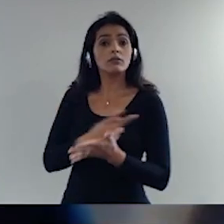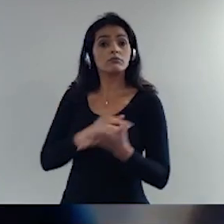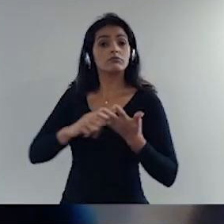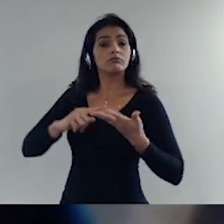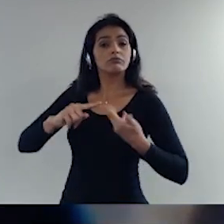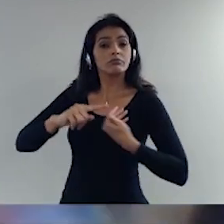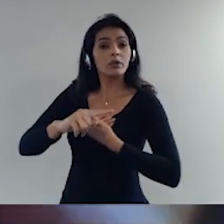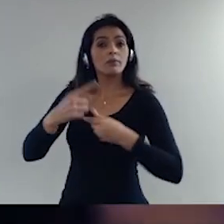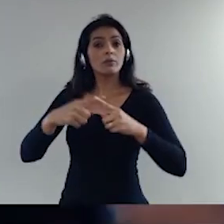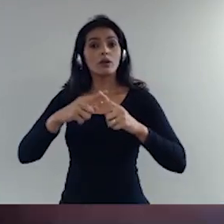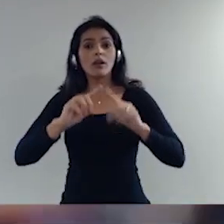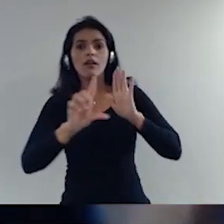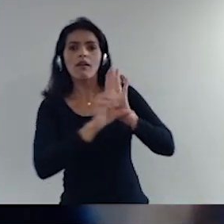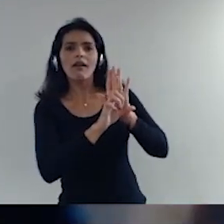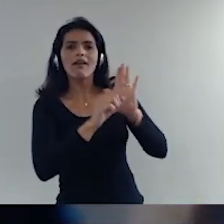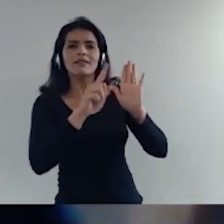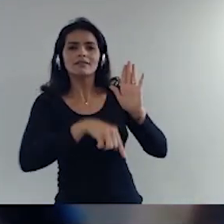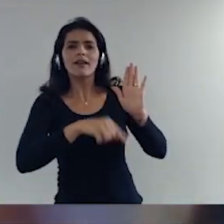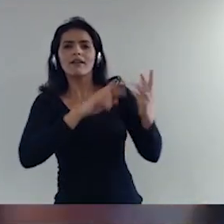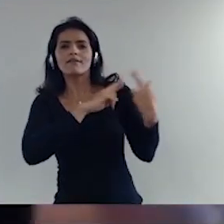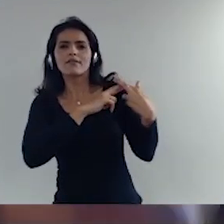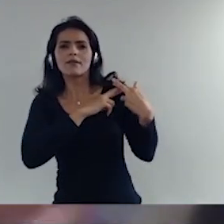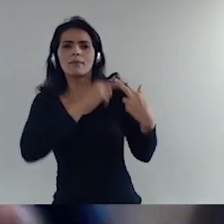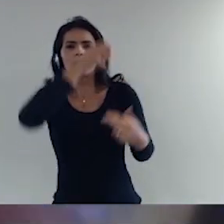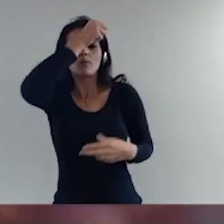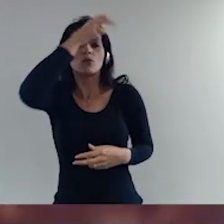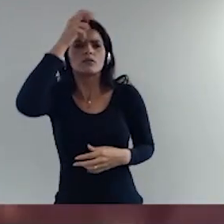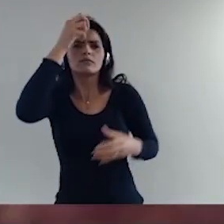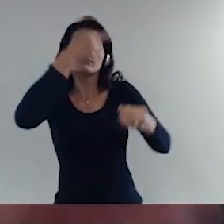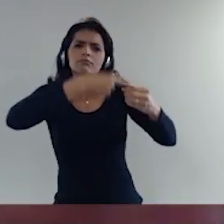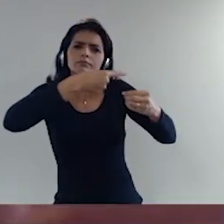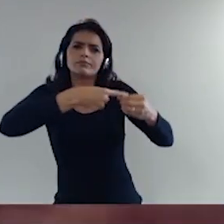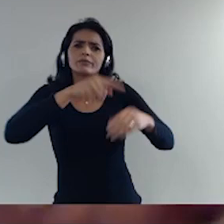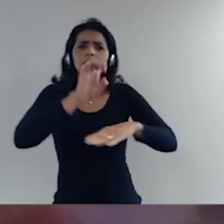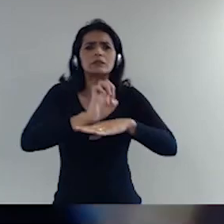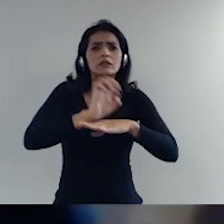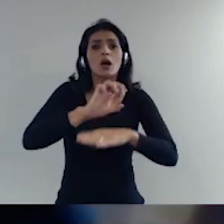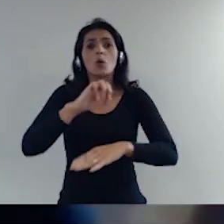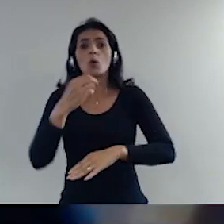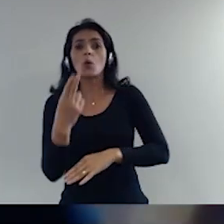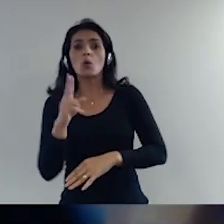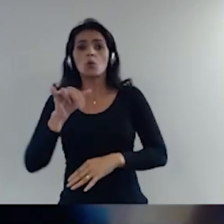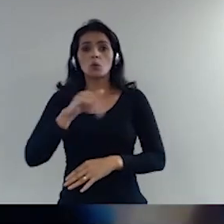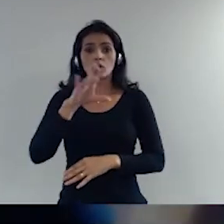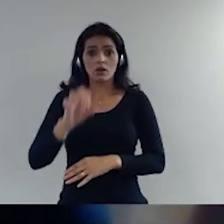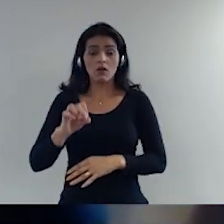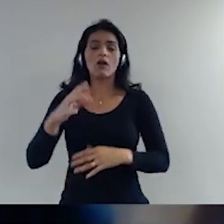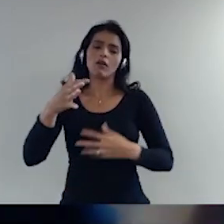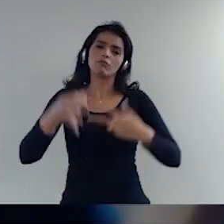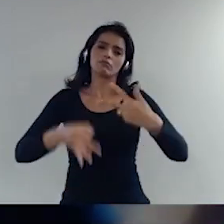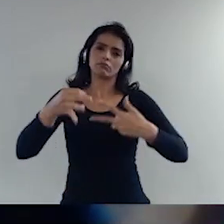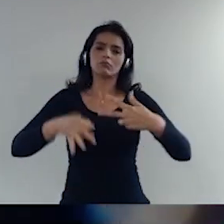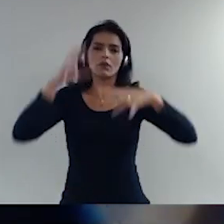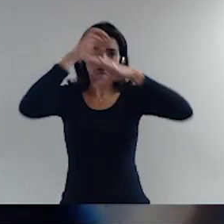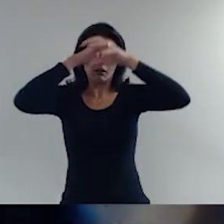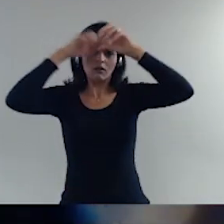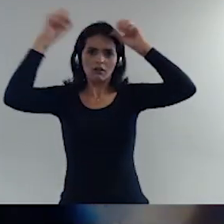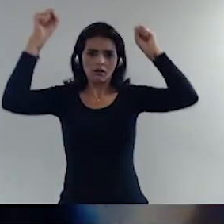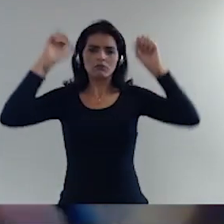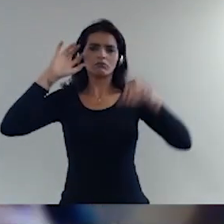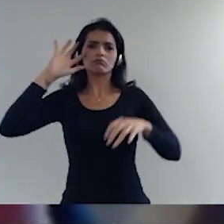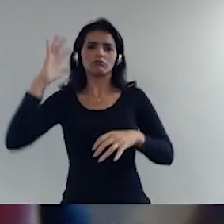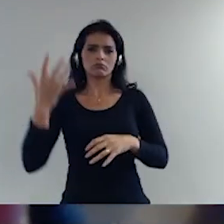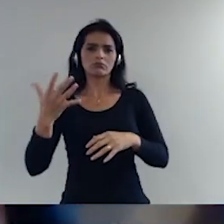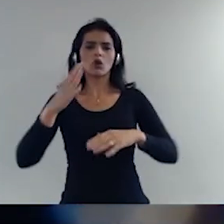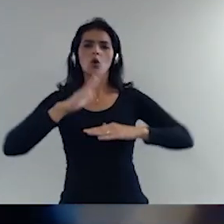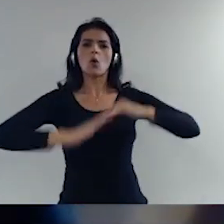na aplicação da lei, se era do município, se era do Estado, se era da União, disse que delimitou bem essas competências. E isso